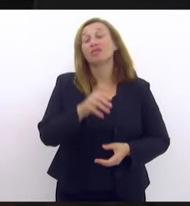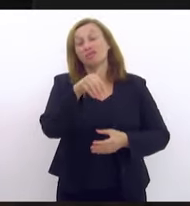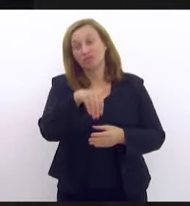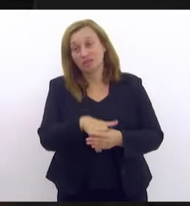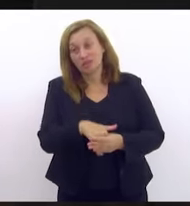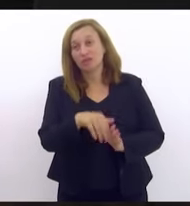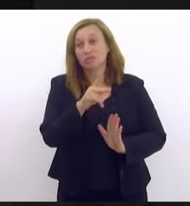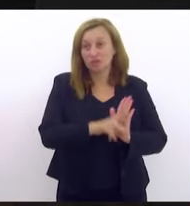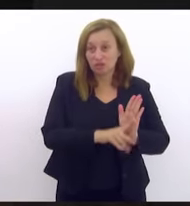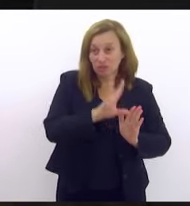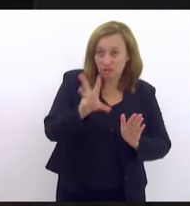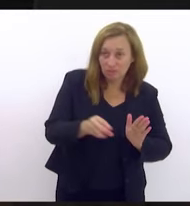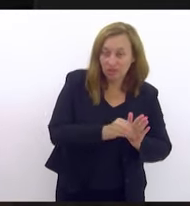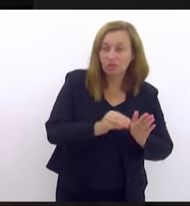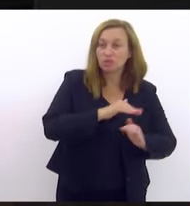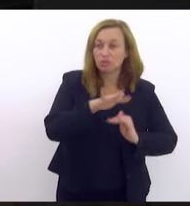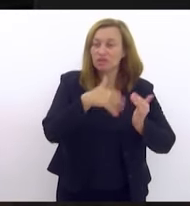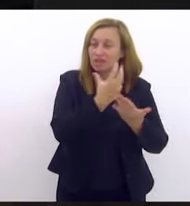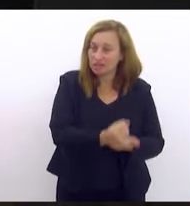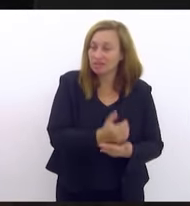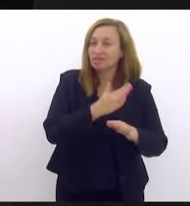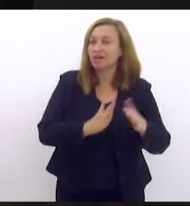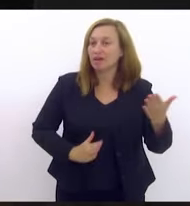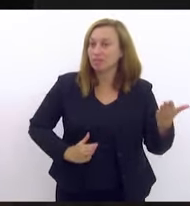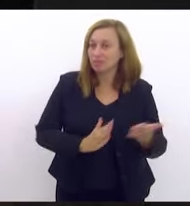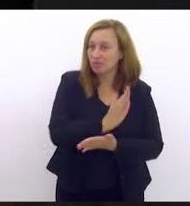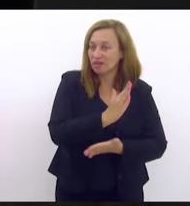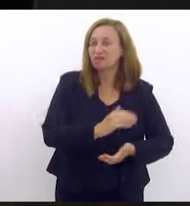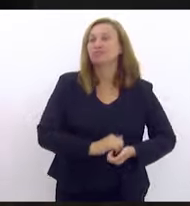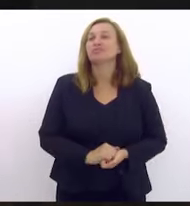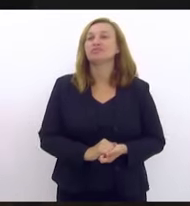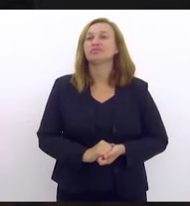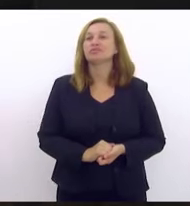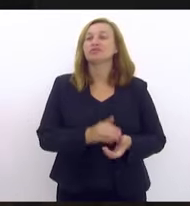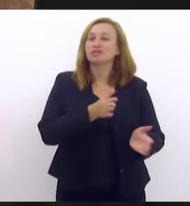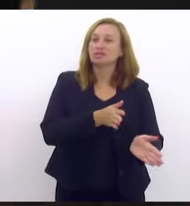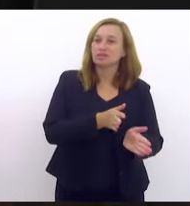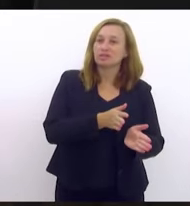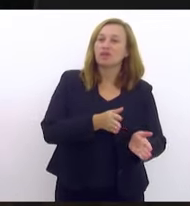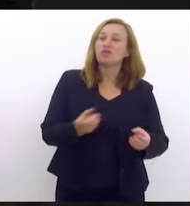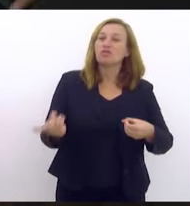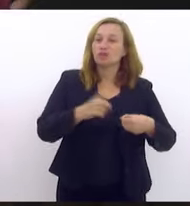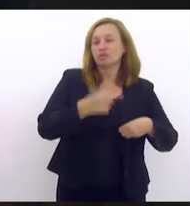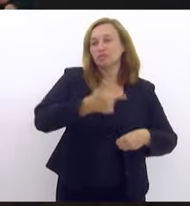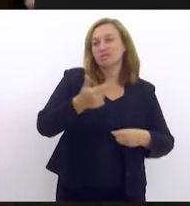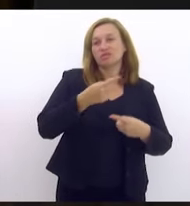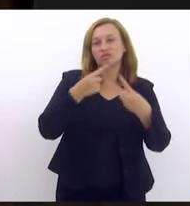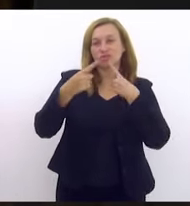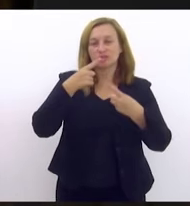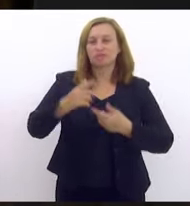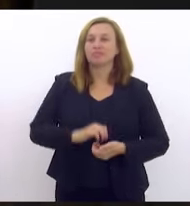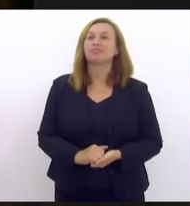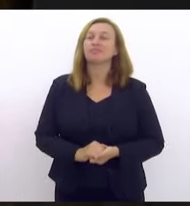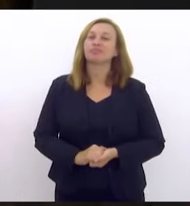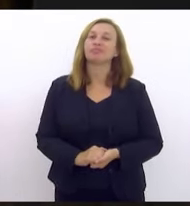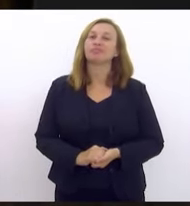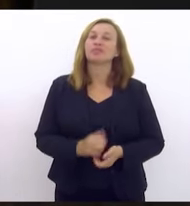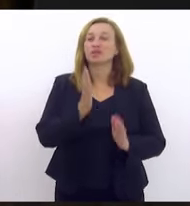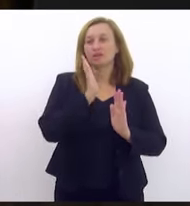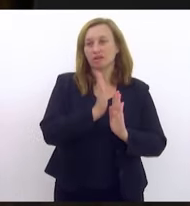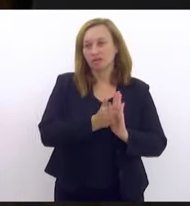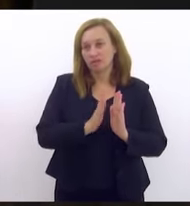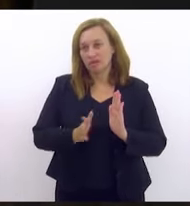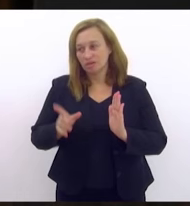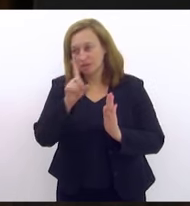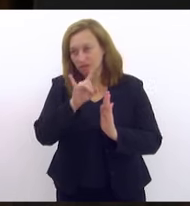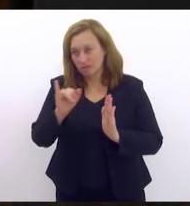votação, o projeto assim emendado. Senhores que aprovam, permaneçam como estão. Aprovado. Vai a redação do vencido para segunda discussão. Incluídos na ordem